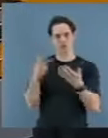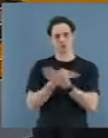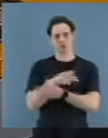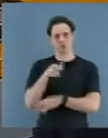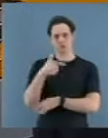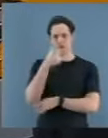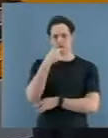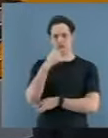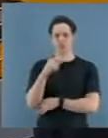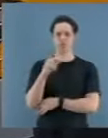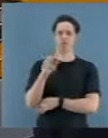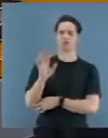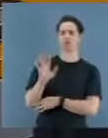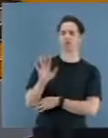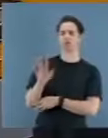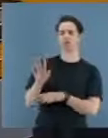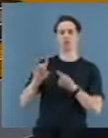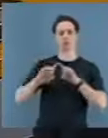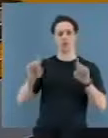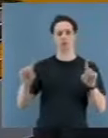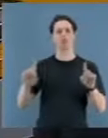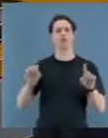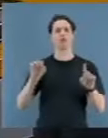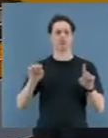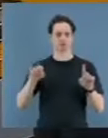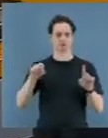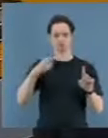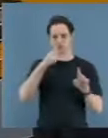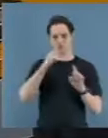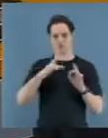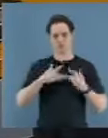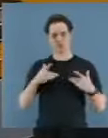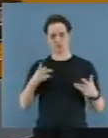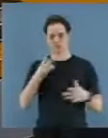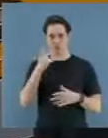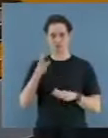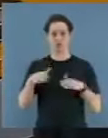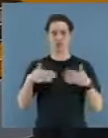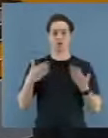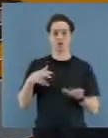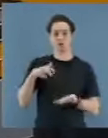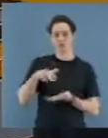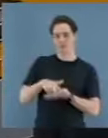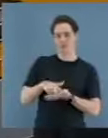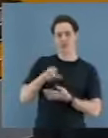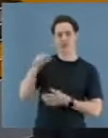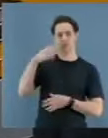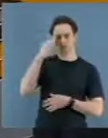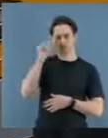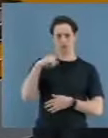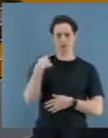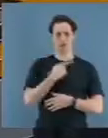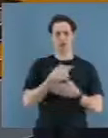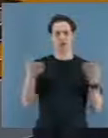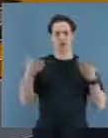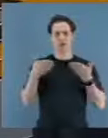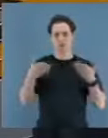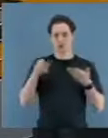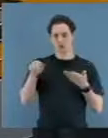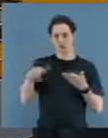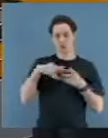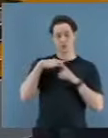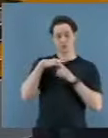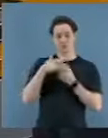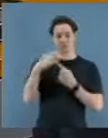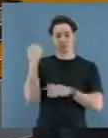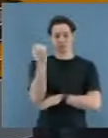abre muito jogo, mas vai ter que abrir em algum momento, se ele se dispor a reduzir a pena. Mas nós estamos diante aqui de uma situação muito grave do seu